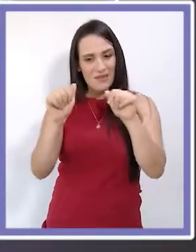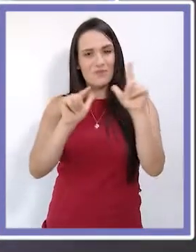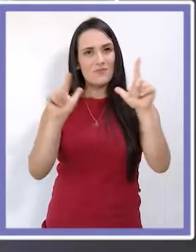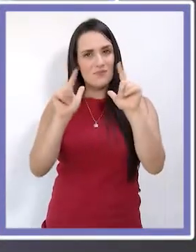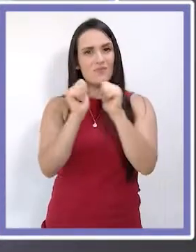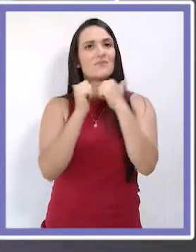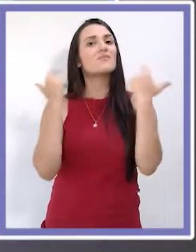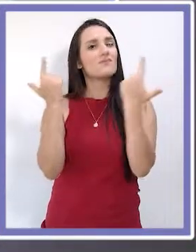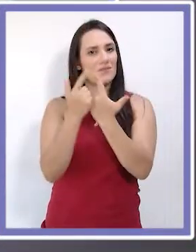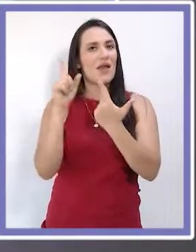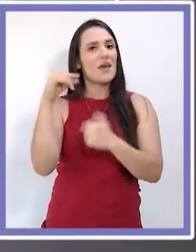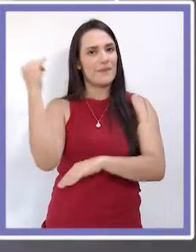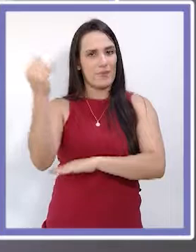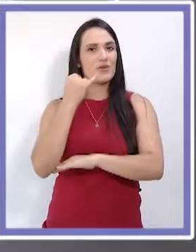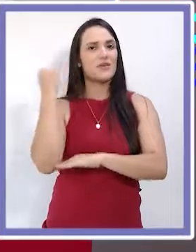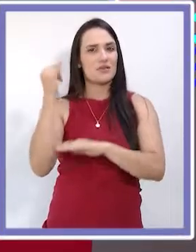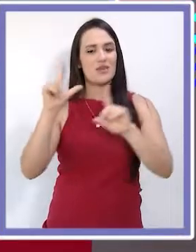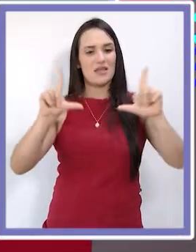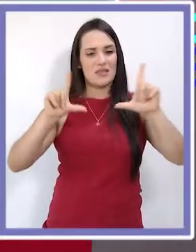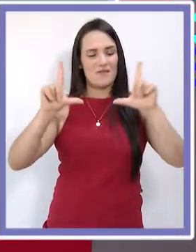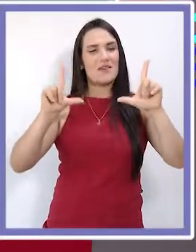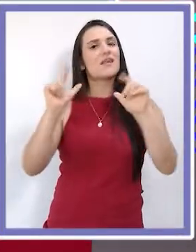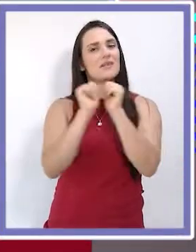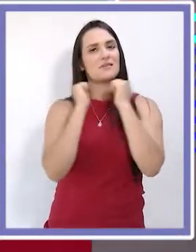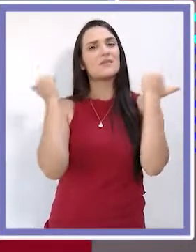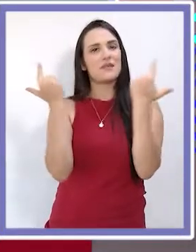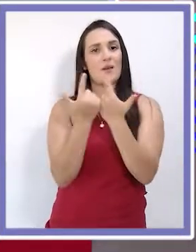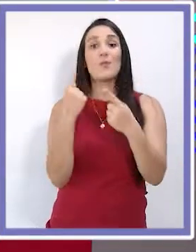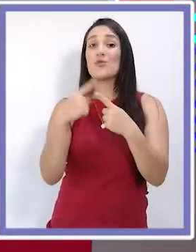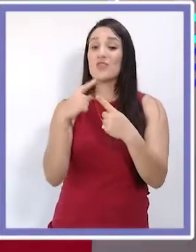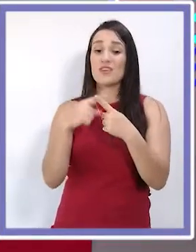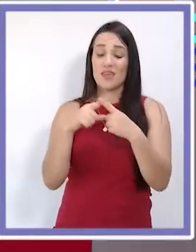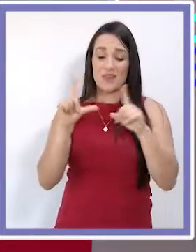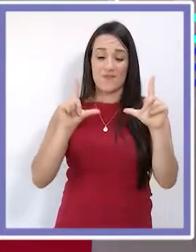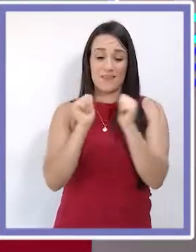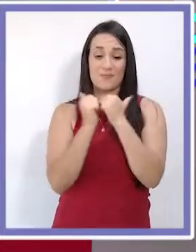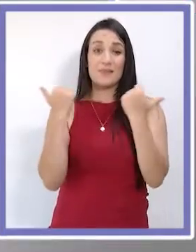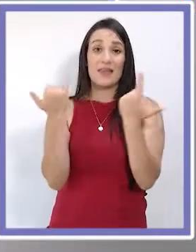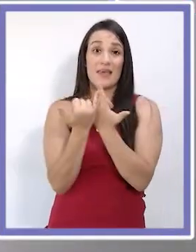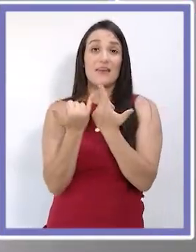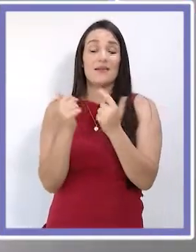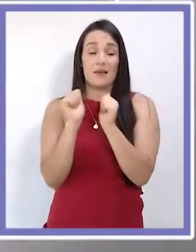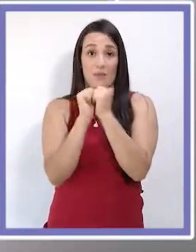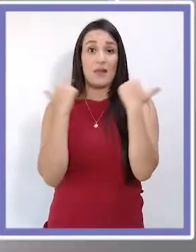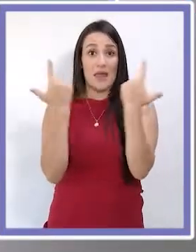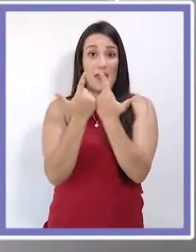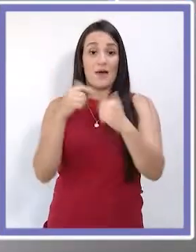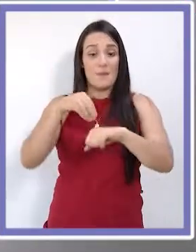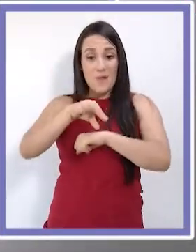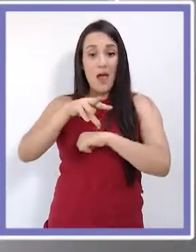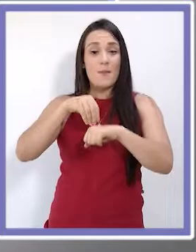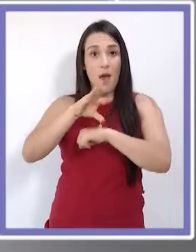a TV Assembleia é muito importante, né? Ela que passa